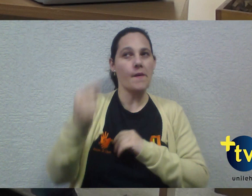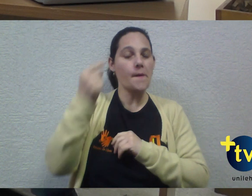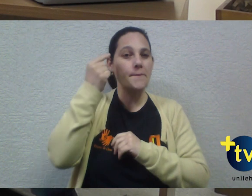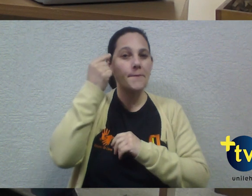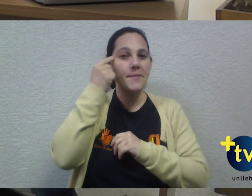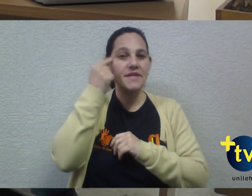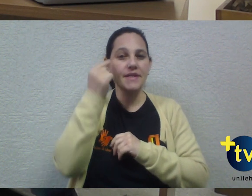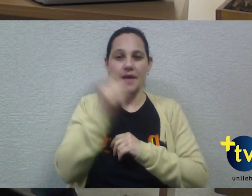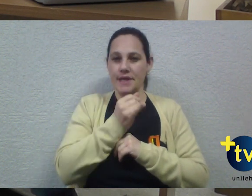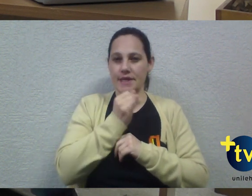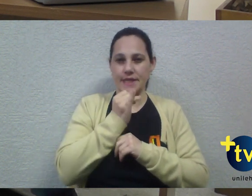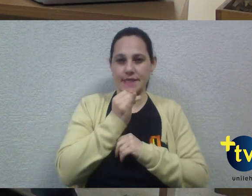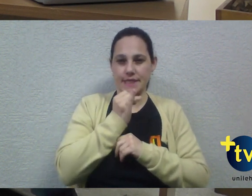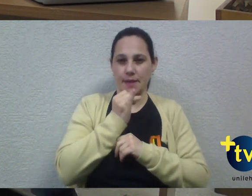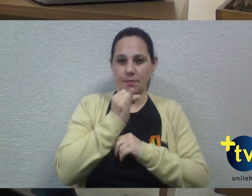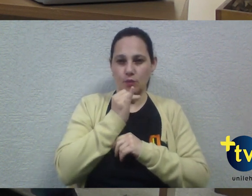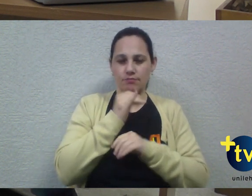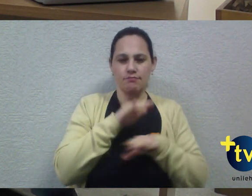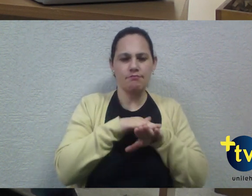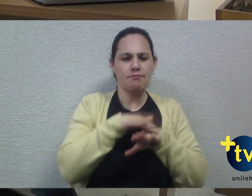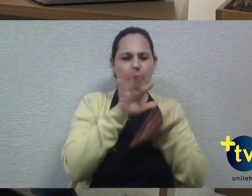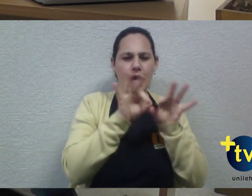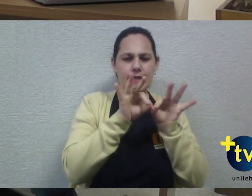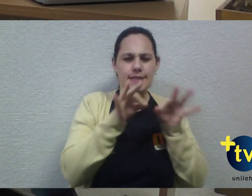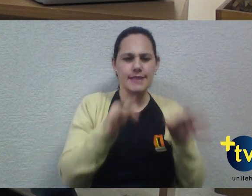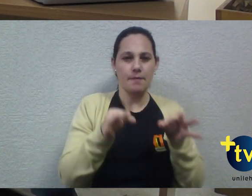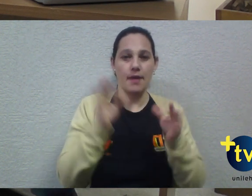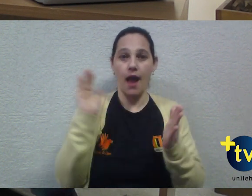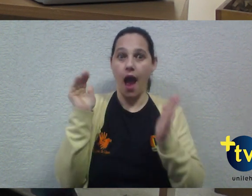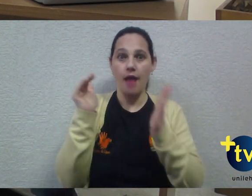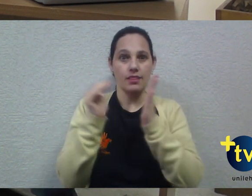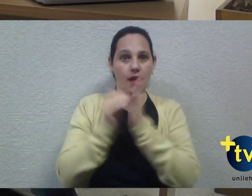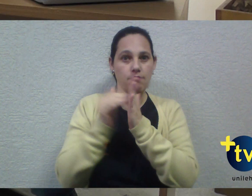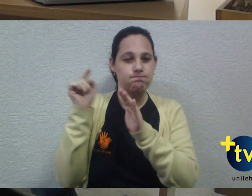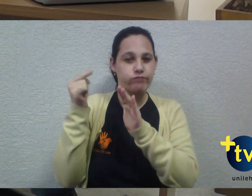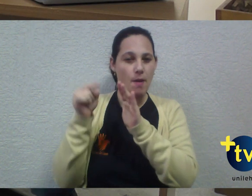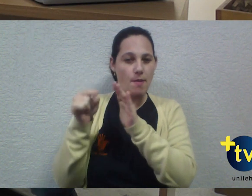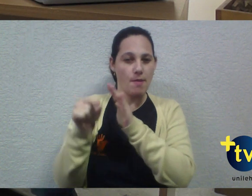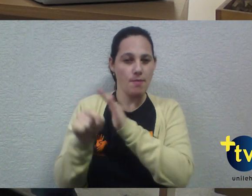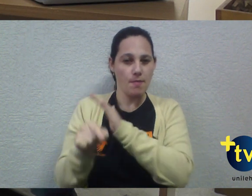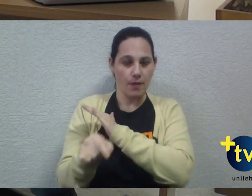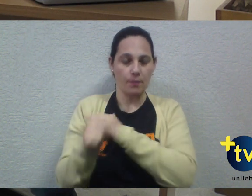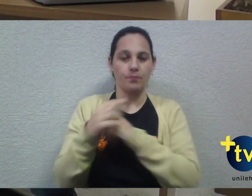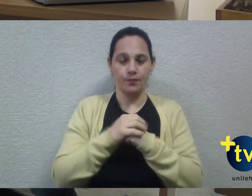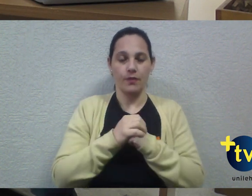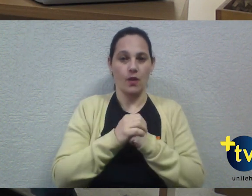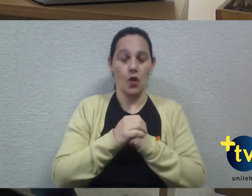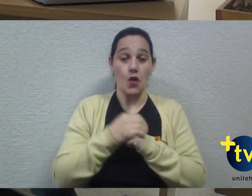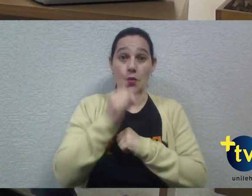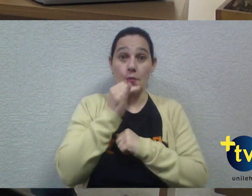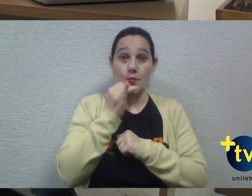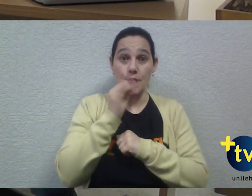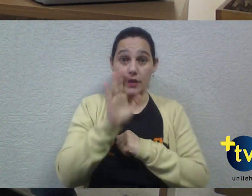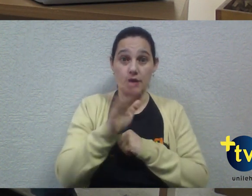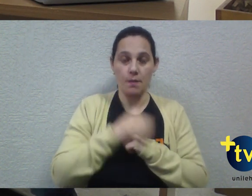a respeito do mais simples até o mais avançado. Como, por exemplo, a questão de antigamente